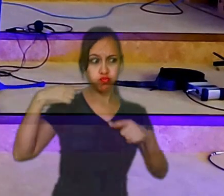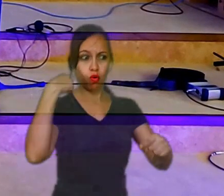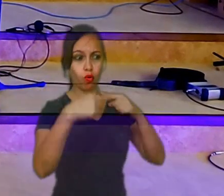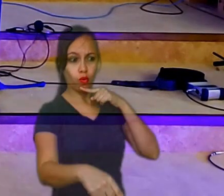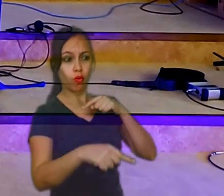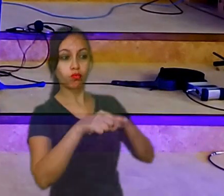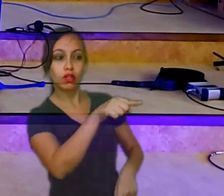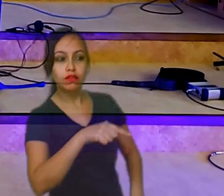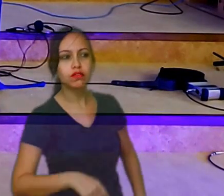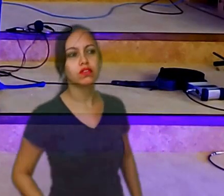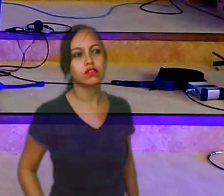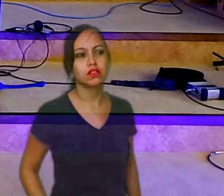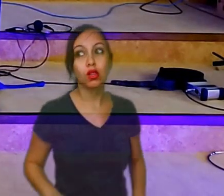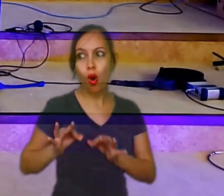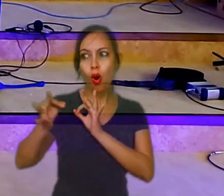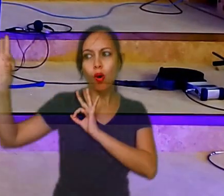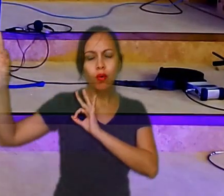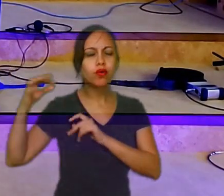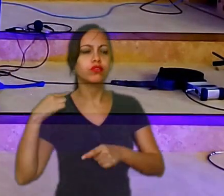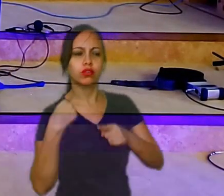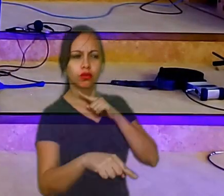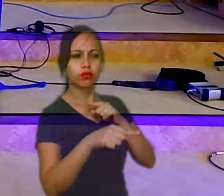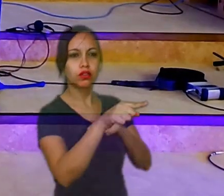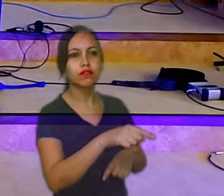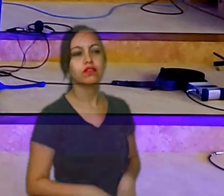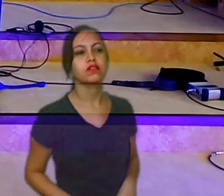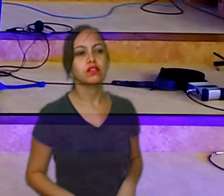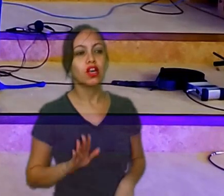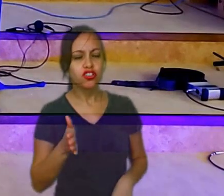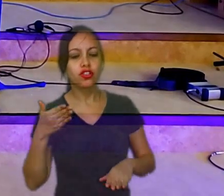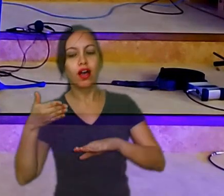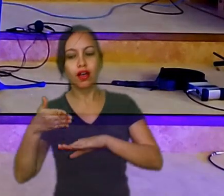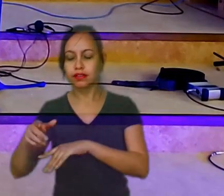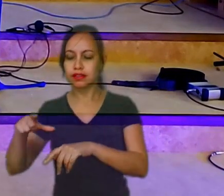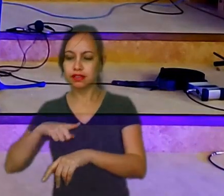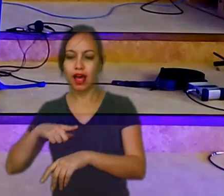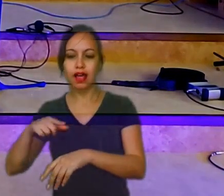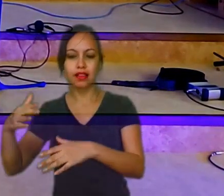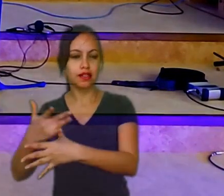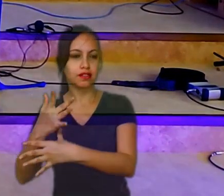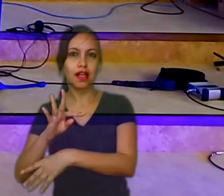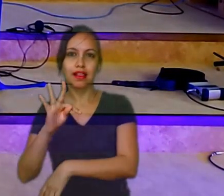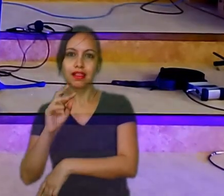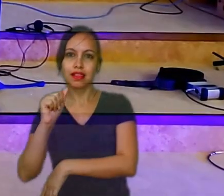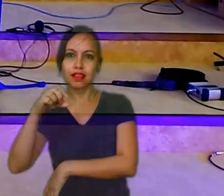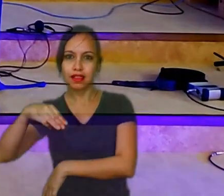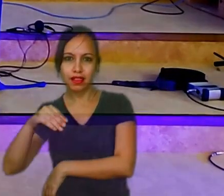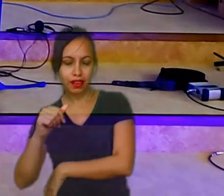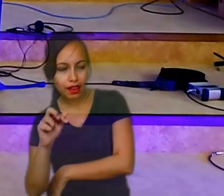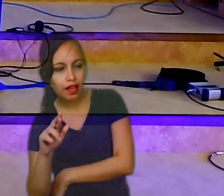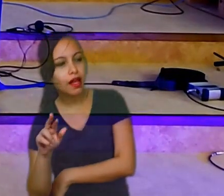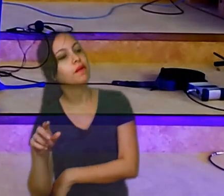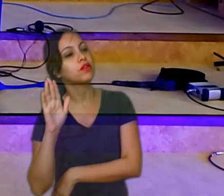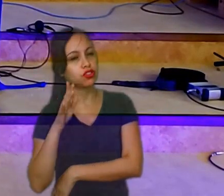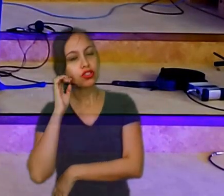do mar e da Síria. Eis que já estão em Hazazon Tamar, que é em Gede.